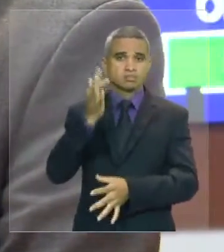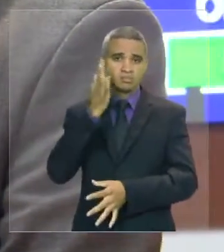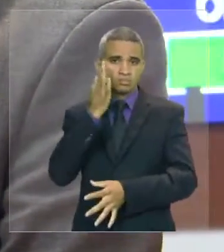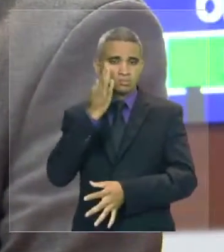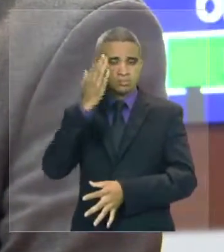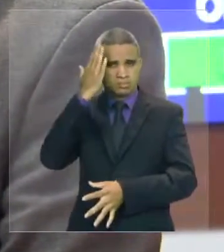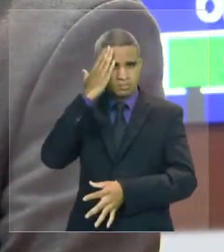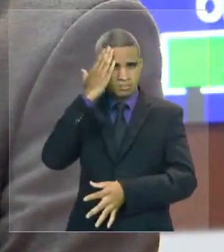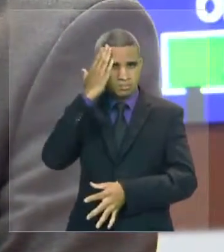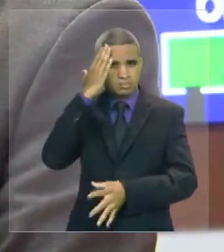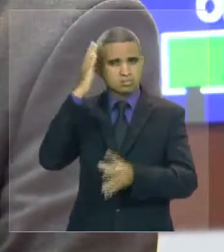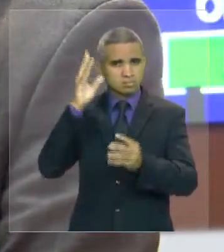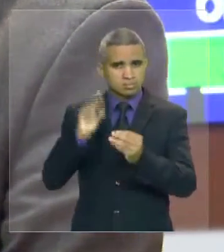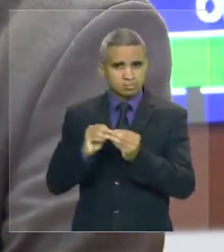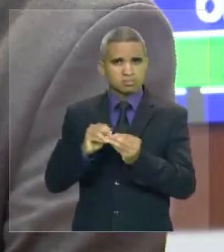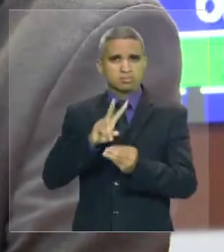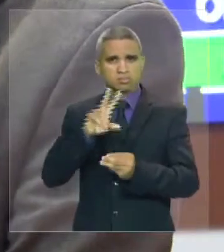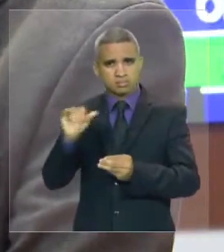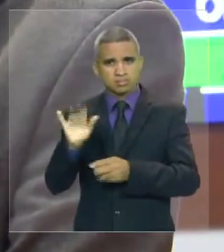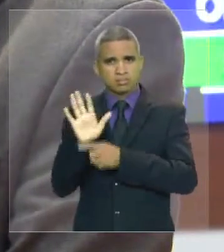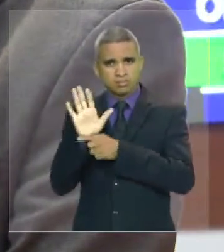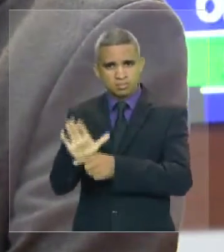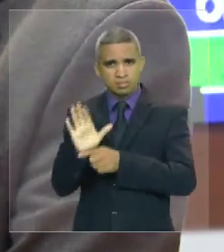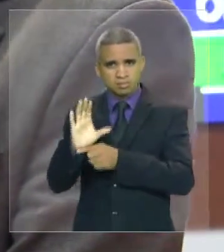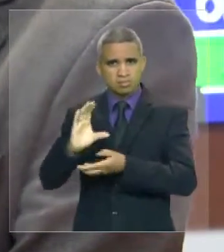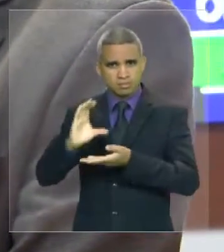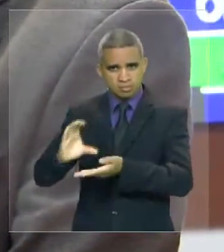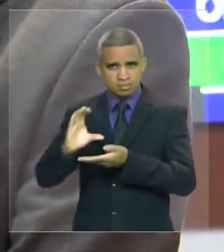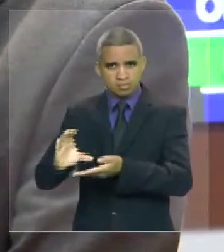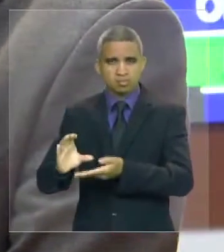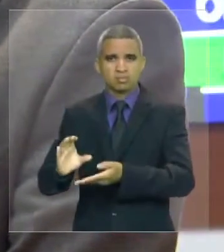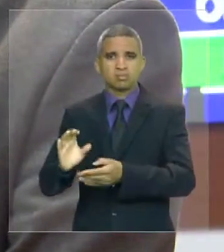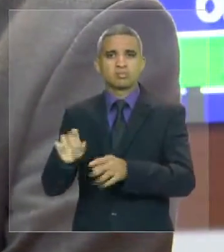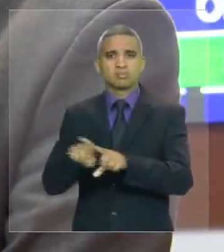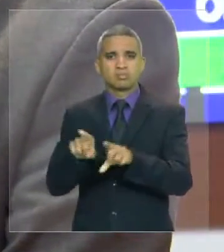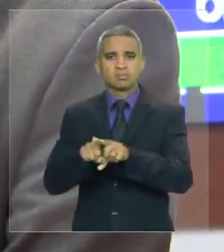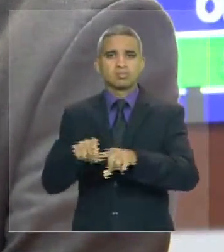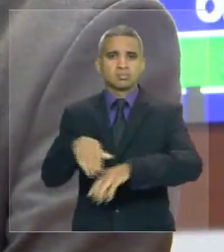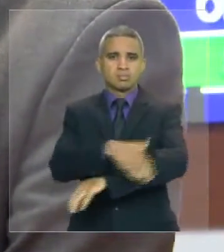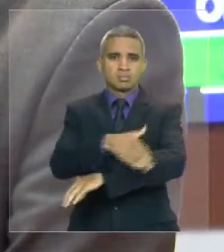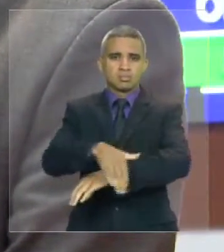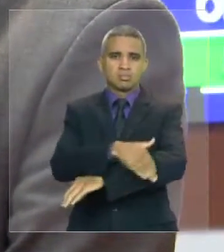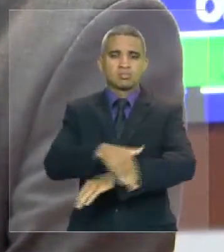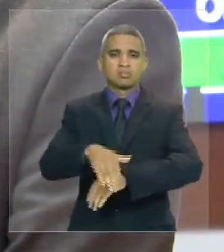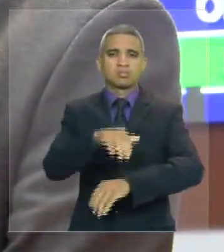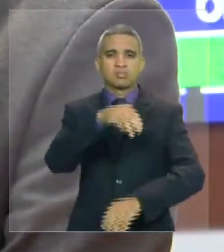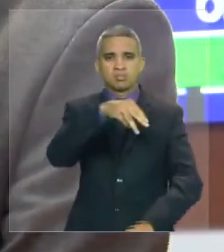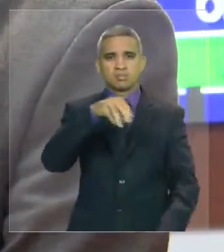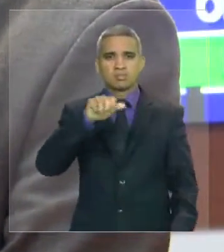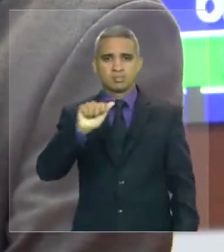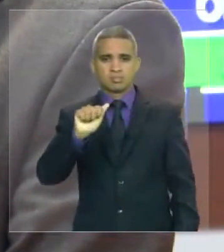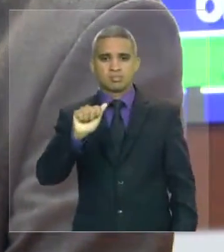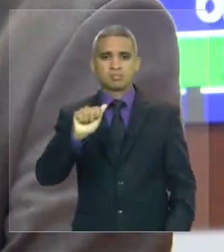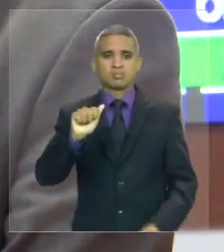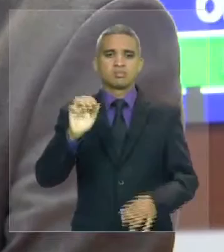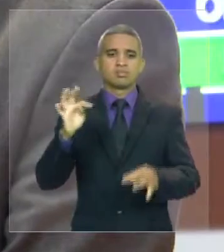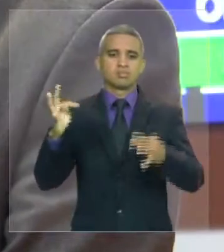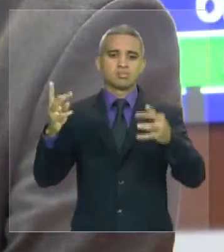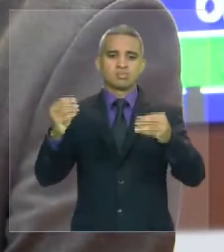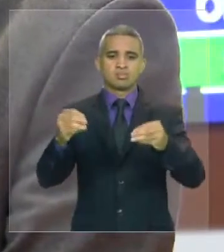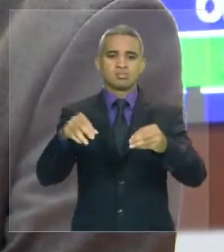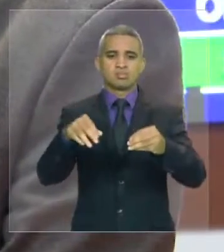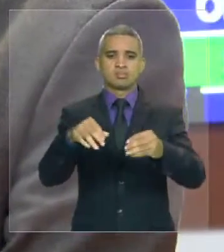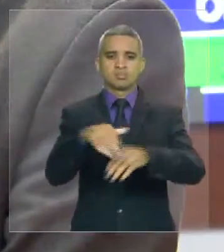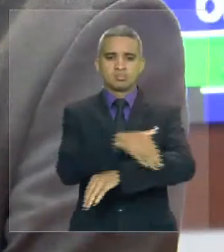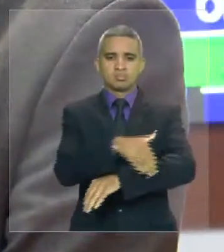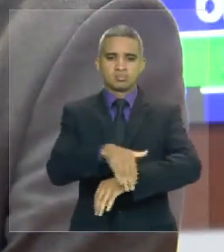tomar decisões para recuperar a nossa VMA. Ele olhou e viu lá como